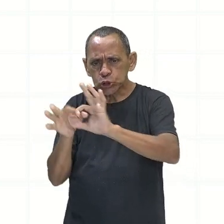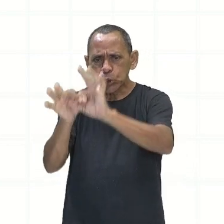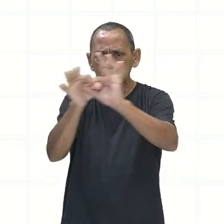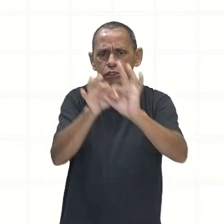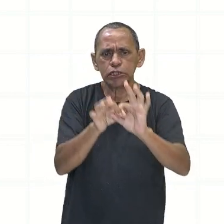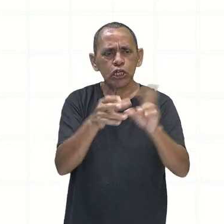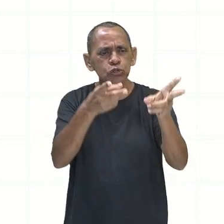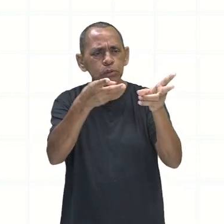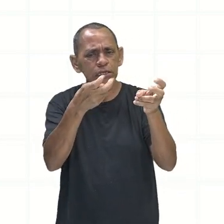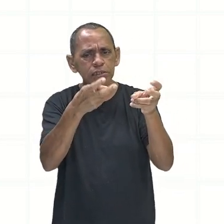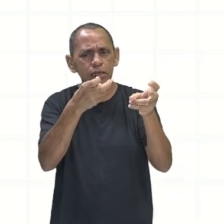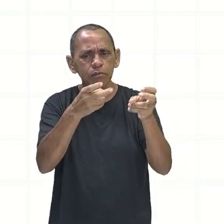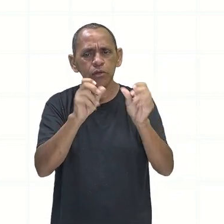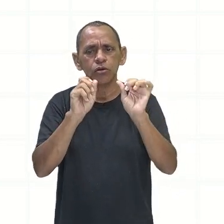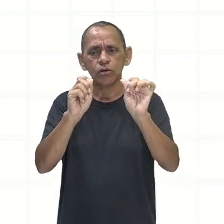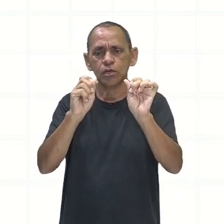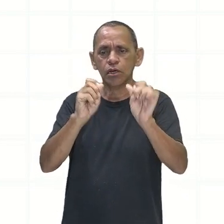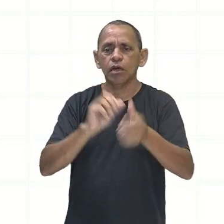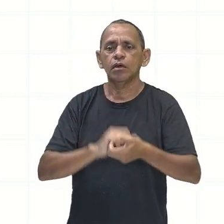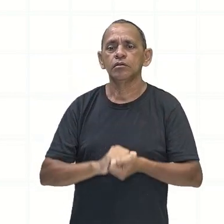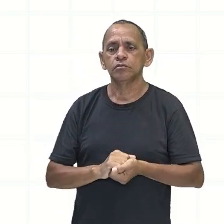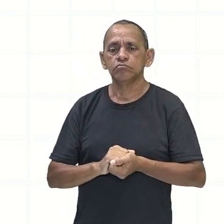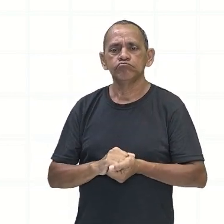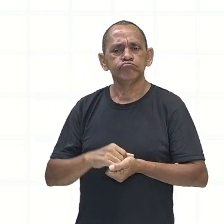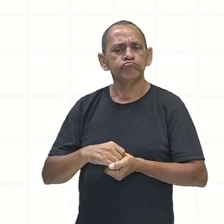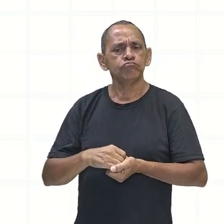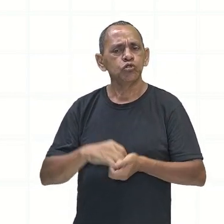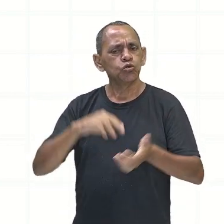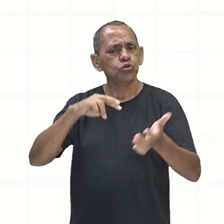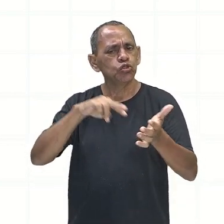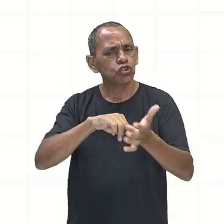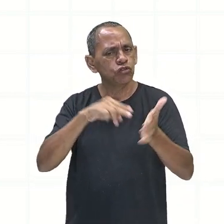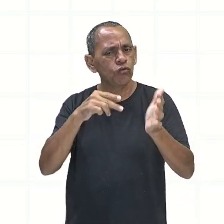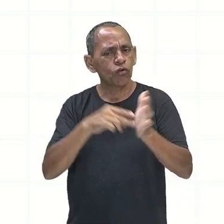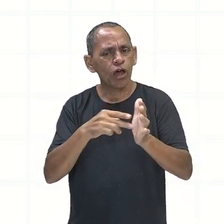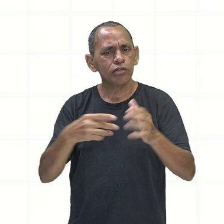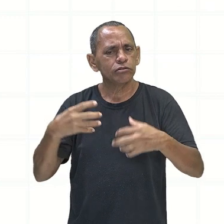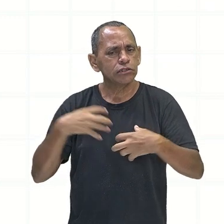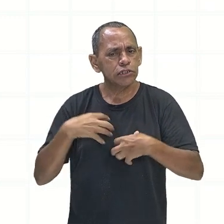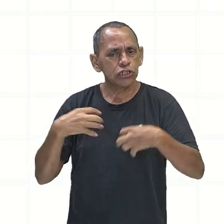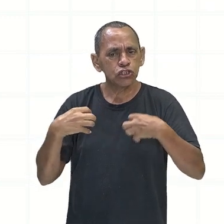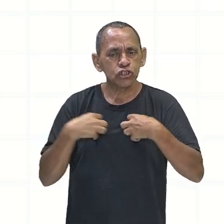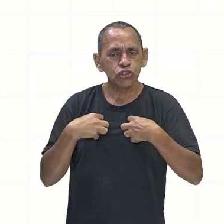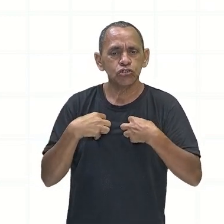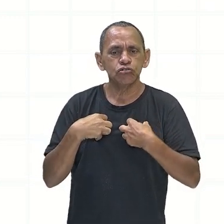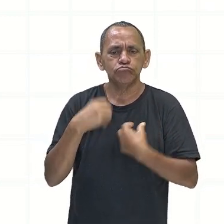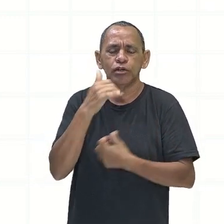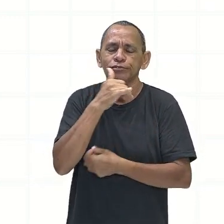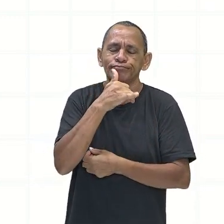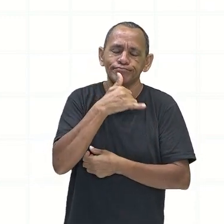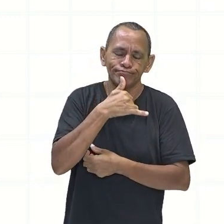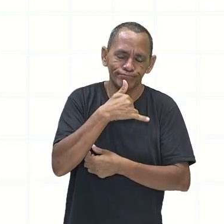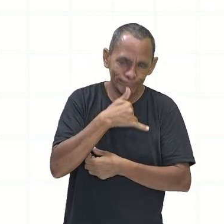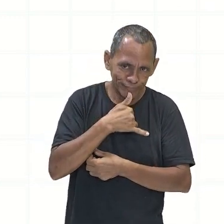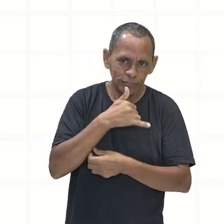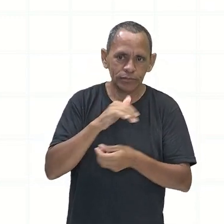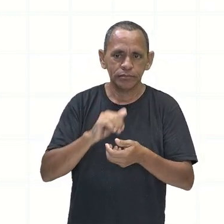que quebrou a cara está no sentido de quê? De uma decepção,